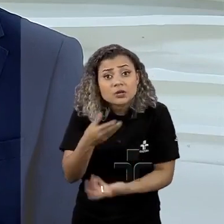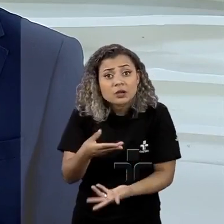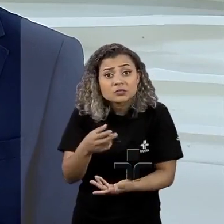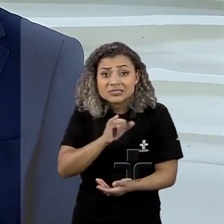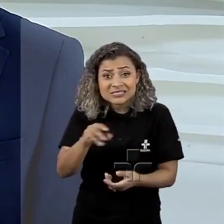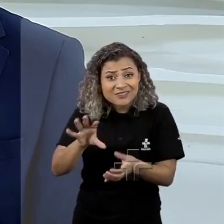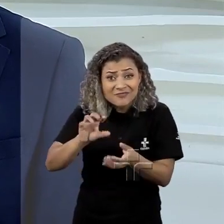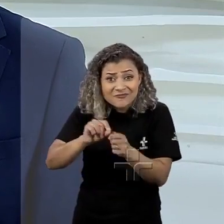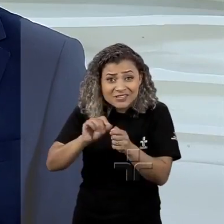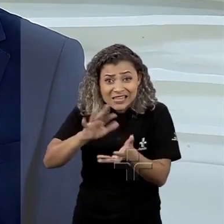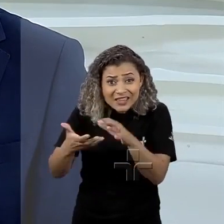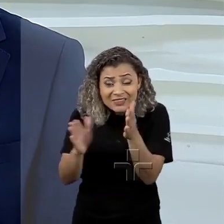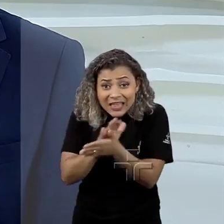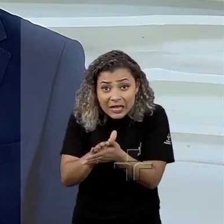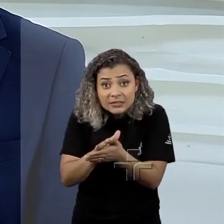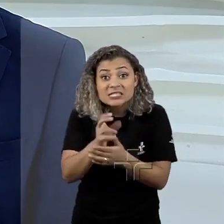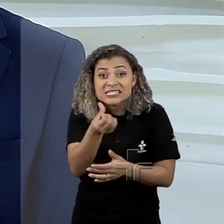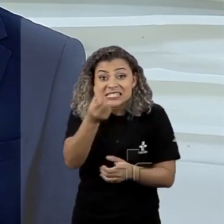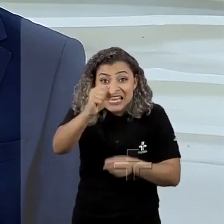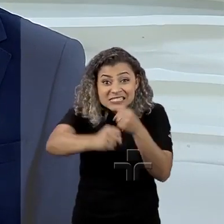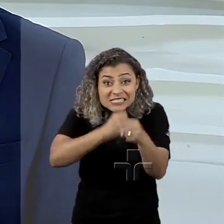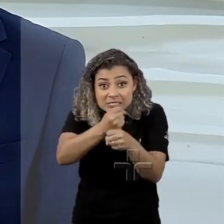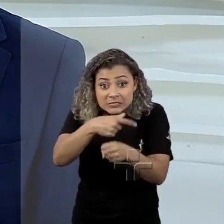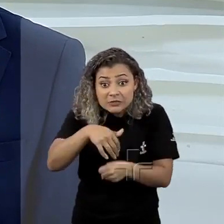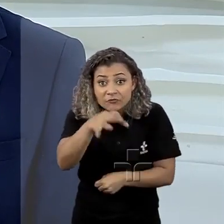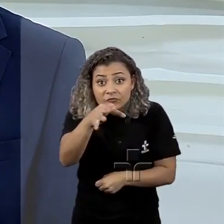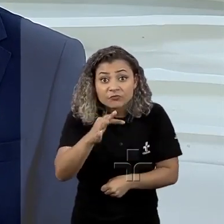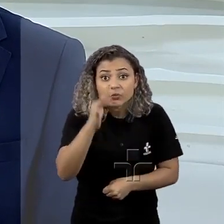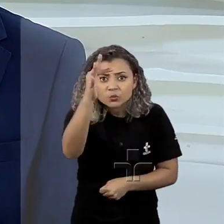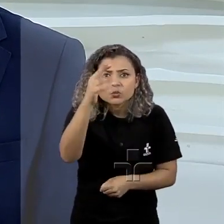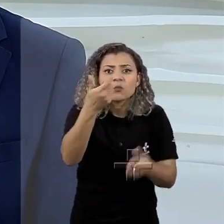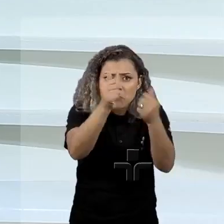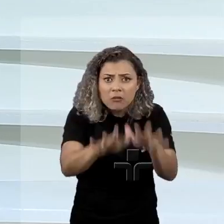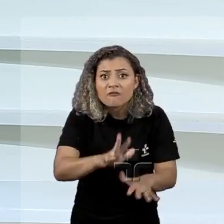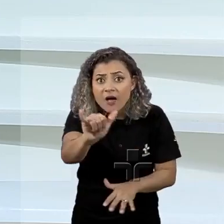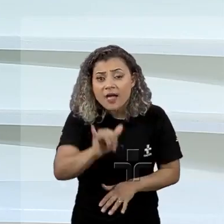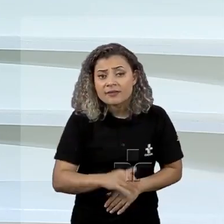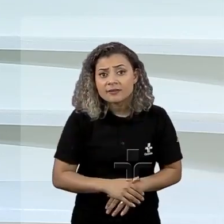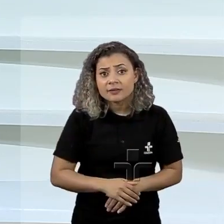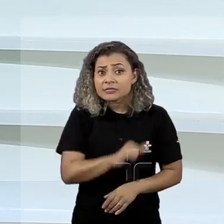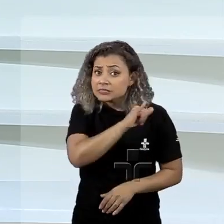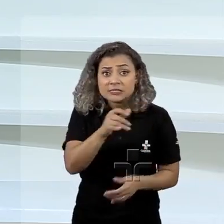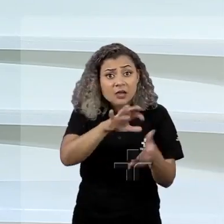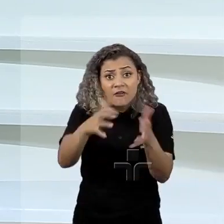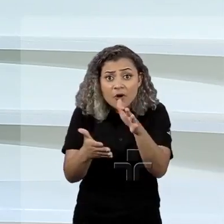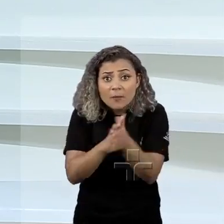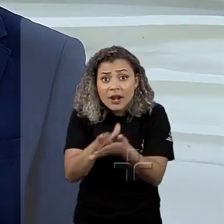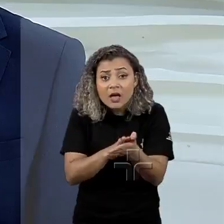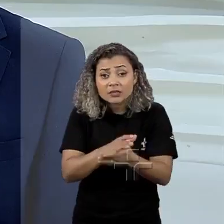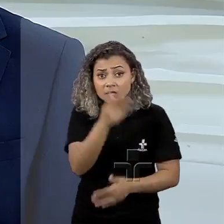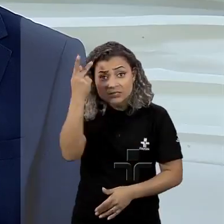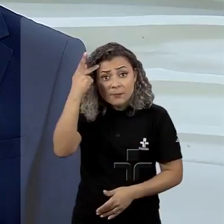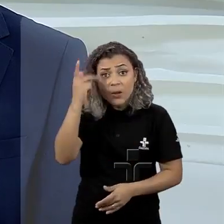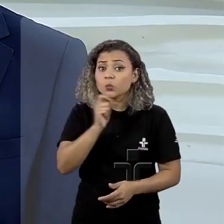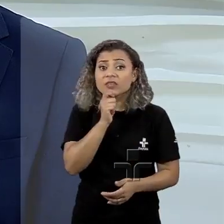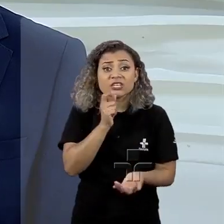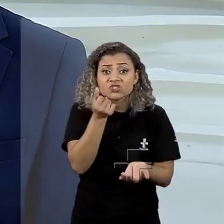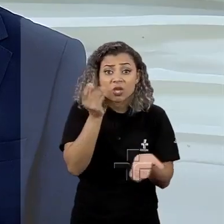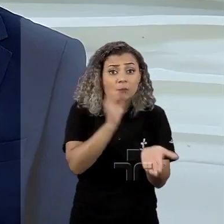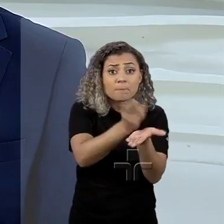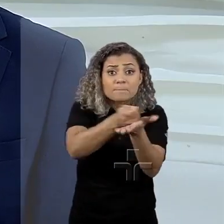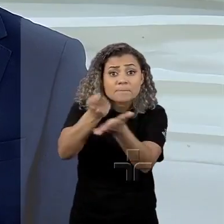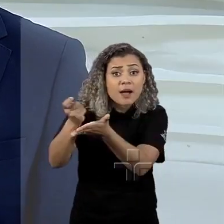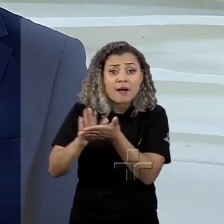isso, a Prefeitura em 6 anos quebra. São Paulo quebra. Dentro de 6 anos, a cidade não terá dinheiro para pagar salários. E em relação